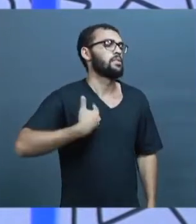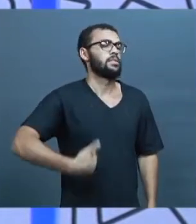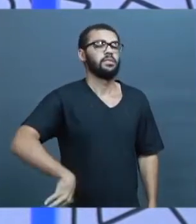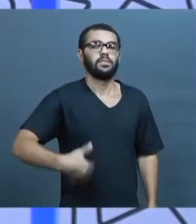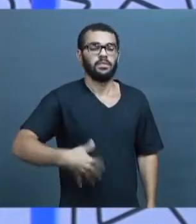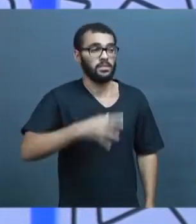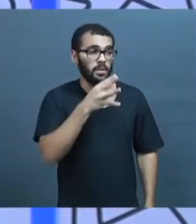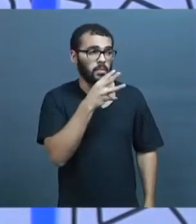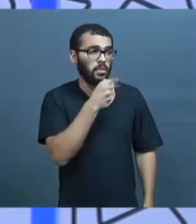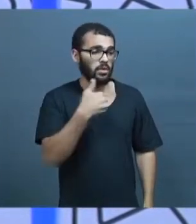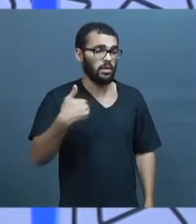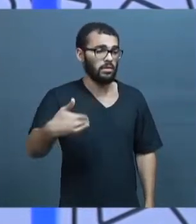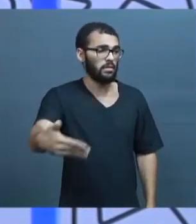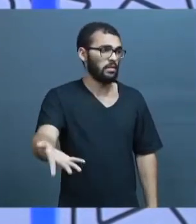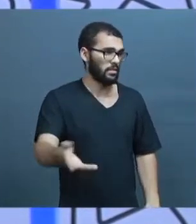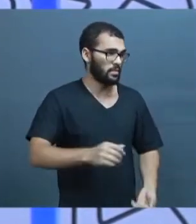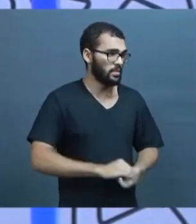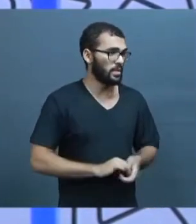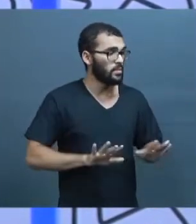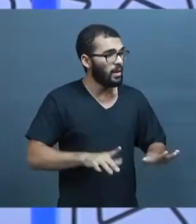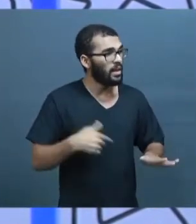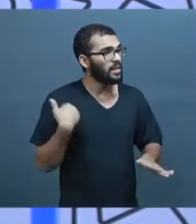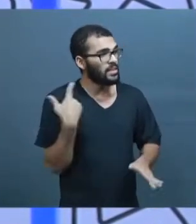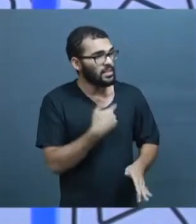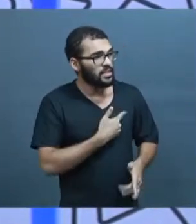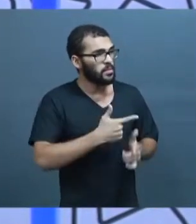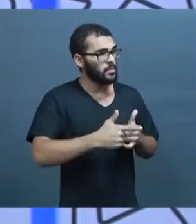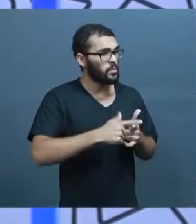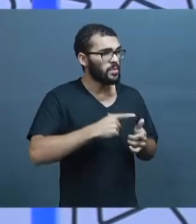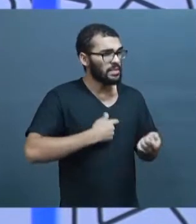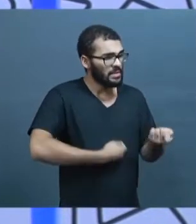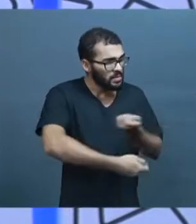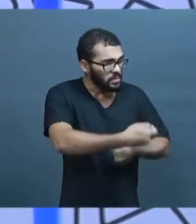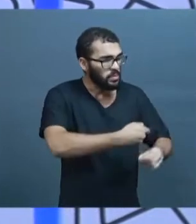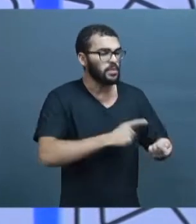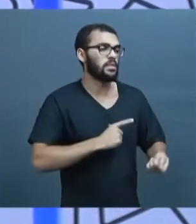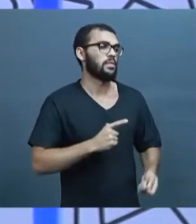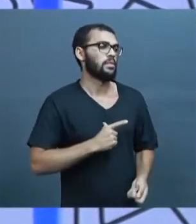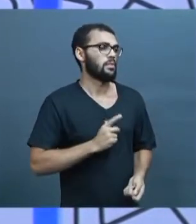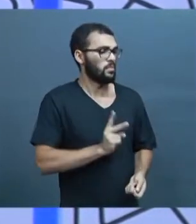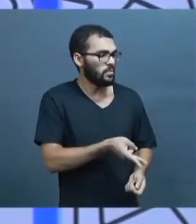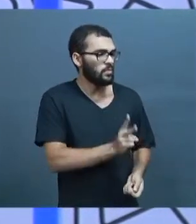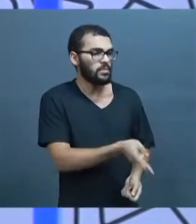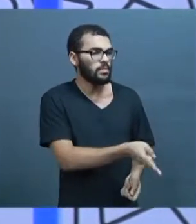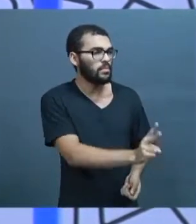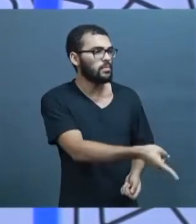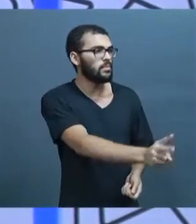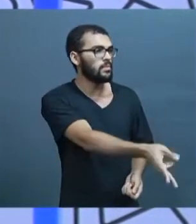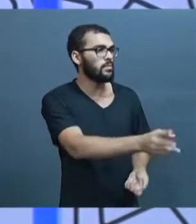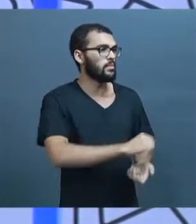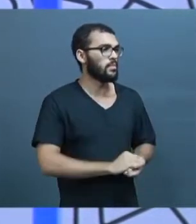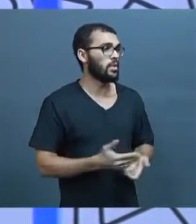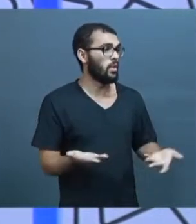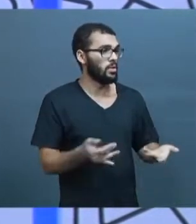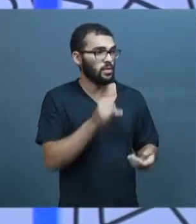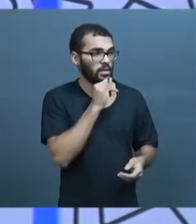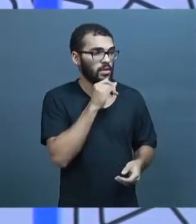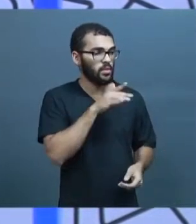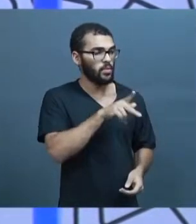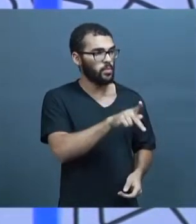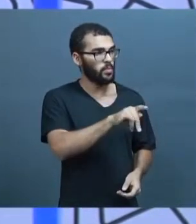Enquanto isso, os nossos problemas fiscais não esperam, né? Hoje, coincidentemente, os dados do PIB foram